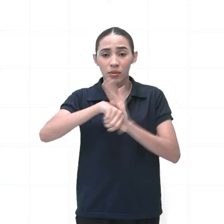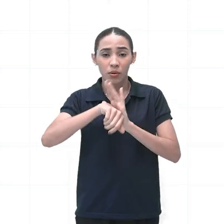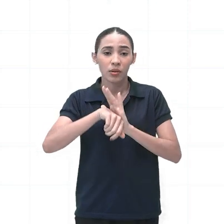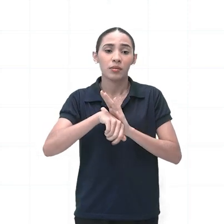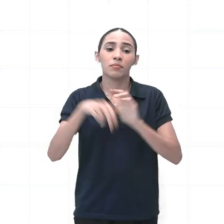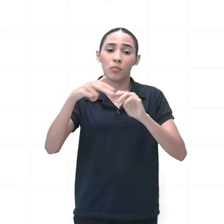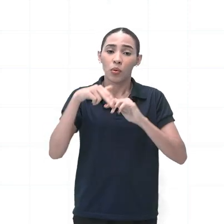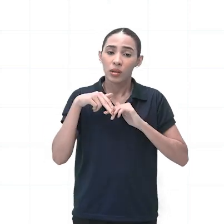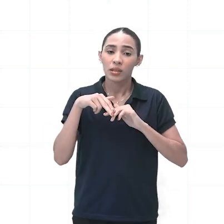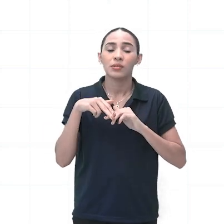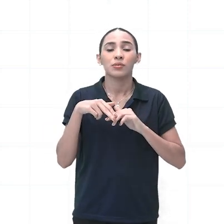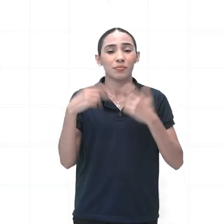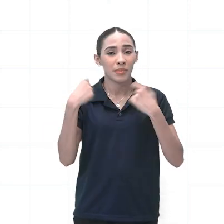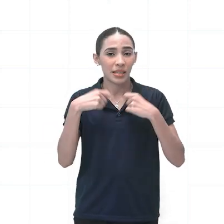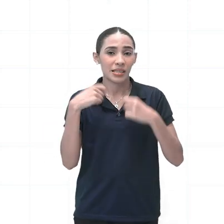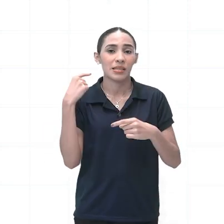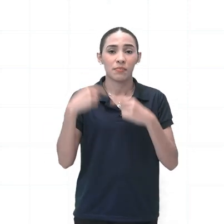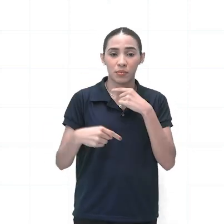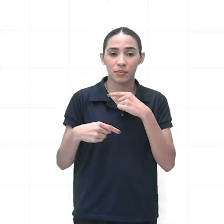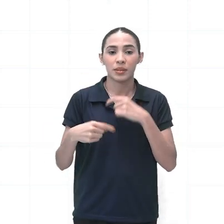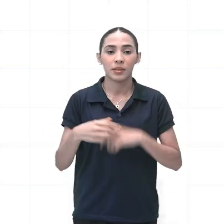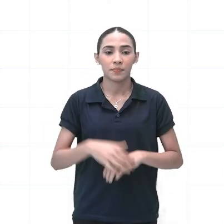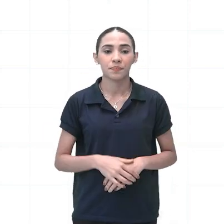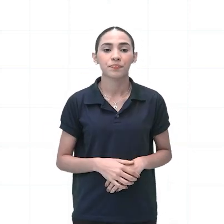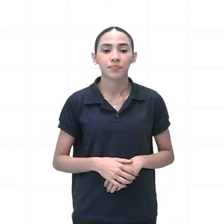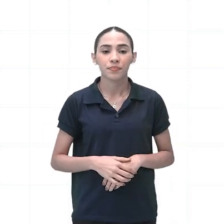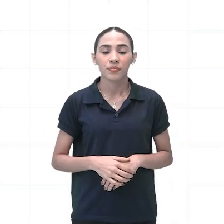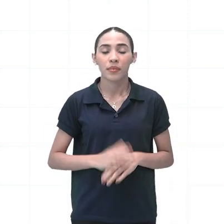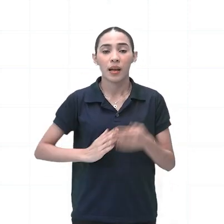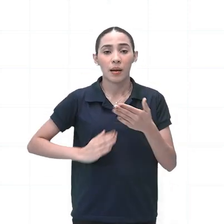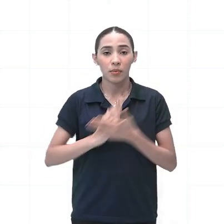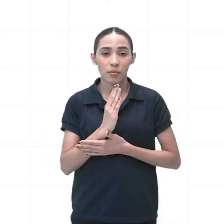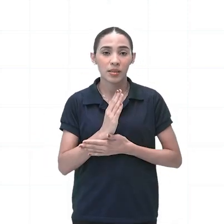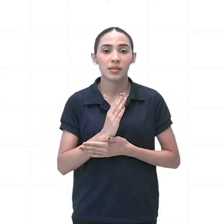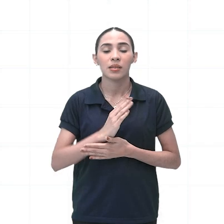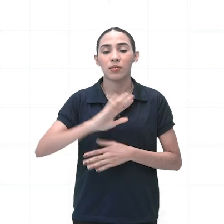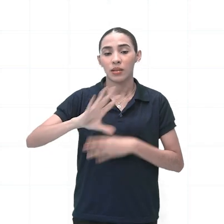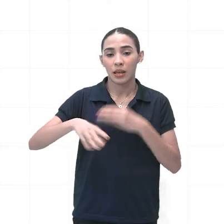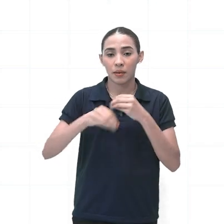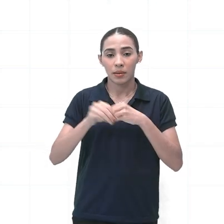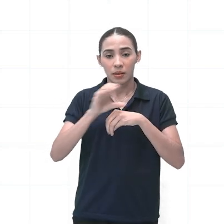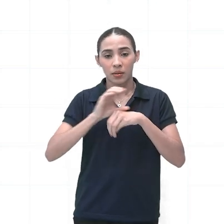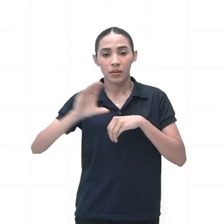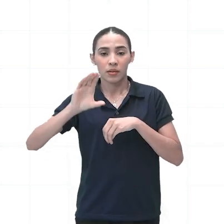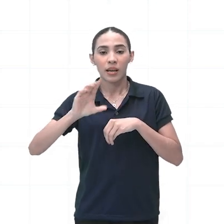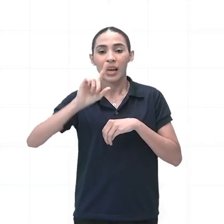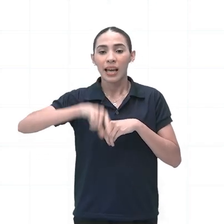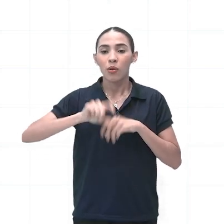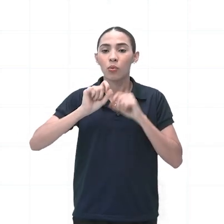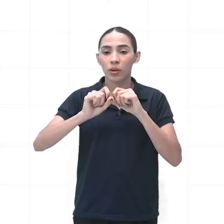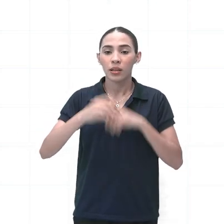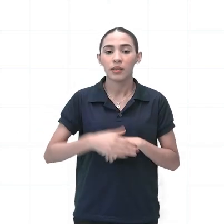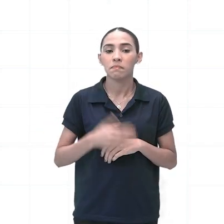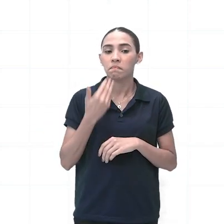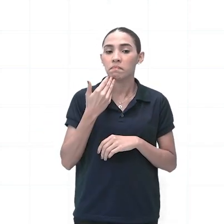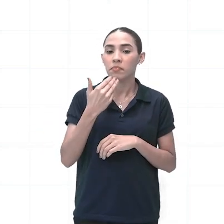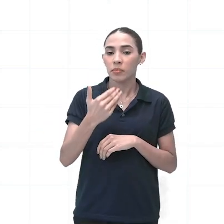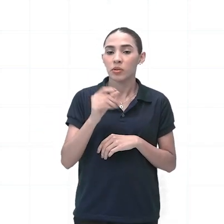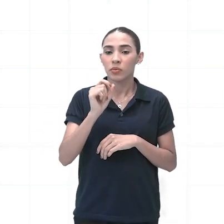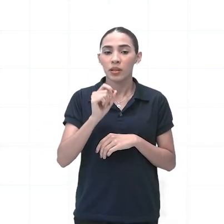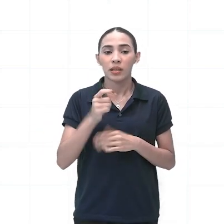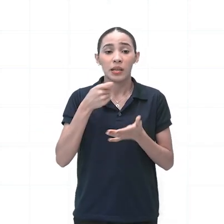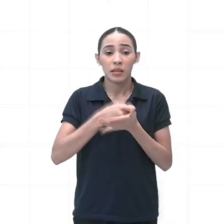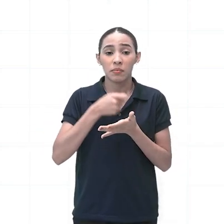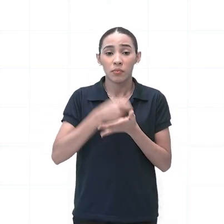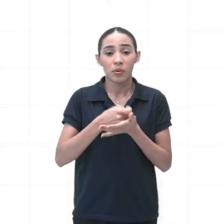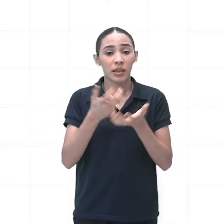criminosas e, por isso mesmo, deve ser abolida. A aprovação da emenda é providência de que se